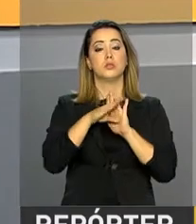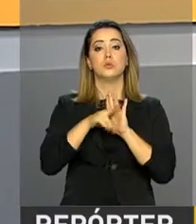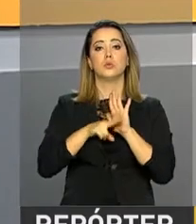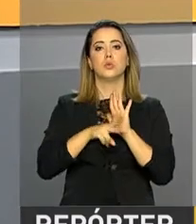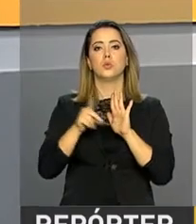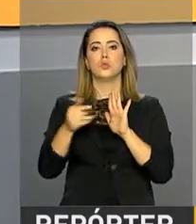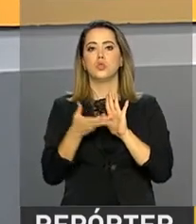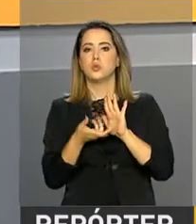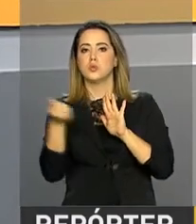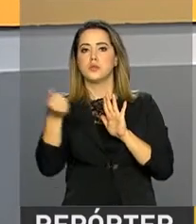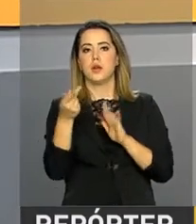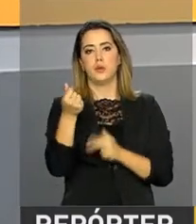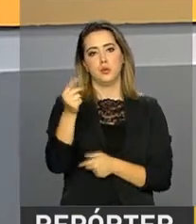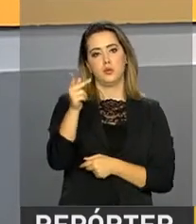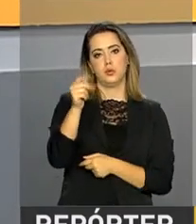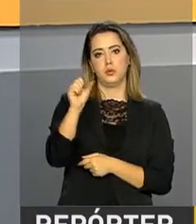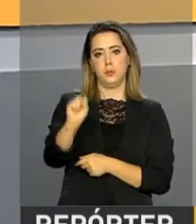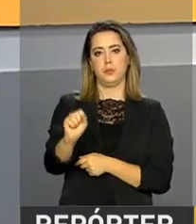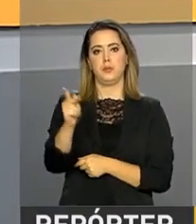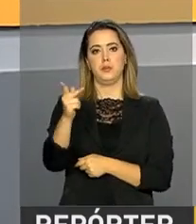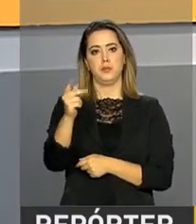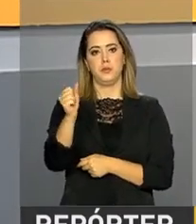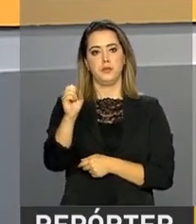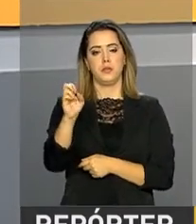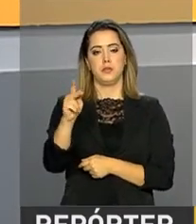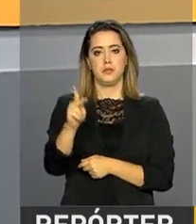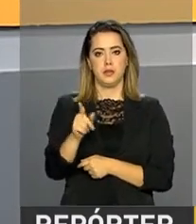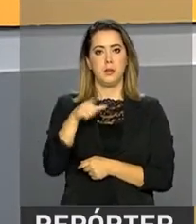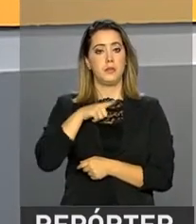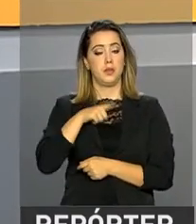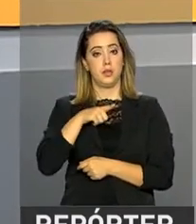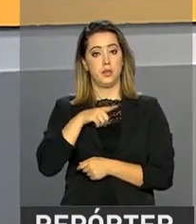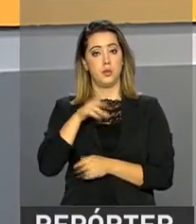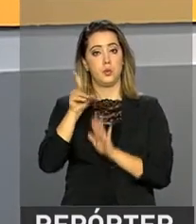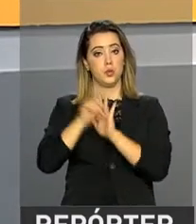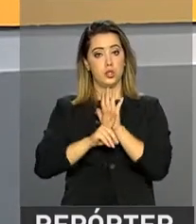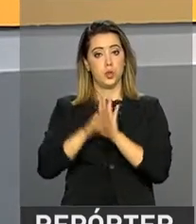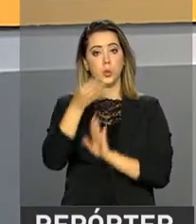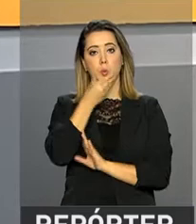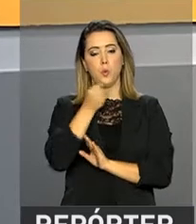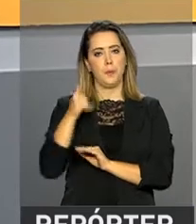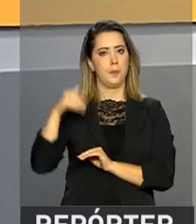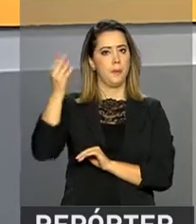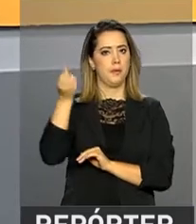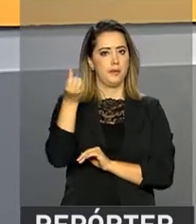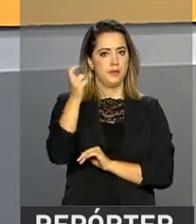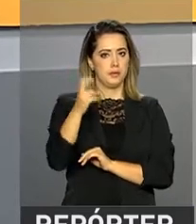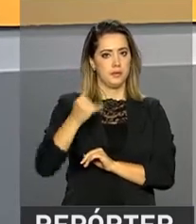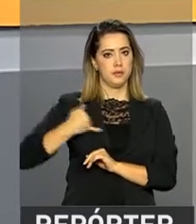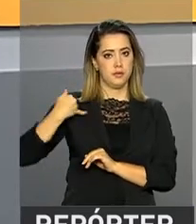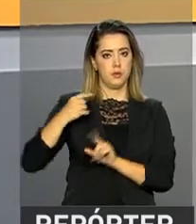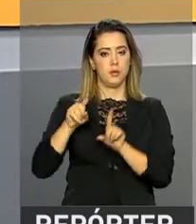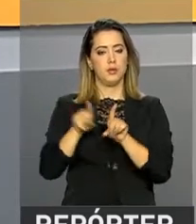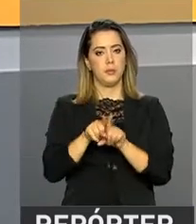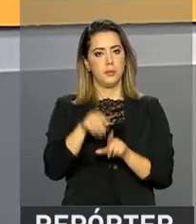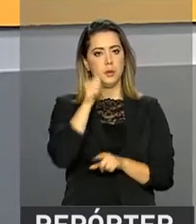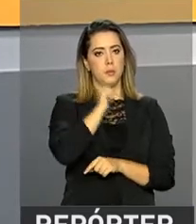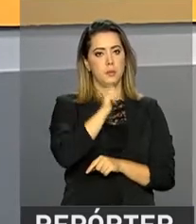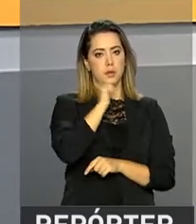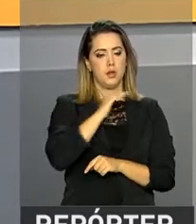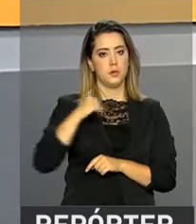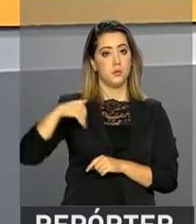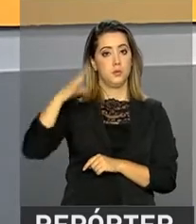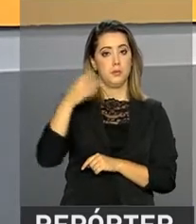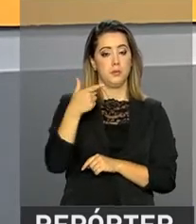calendário de saque do PIS/PASEP. Terão direito homens a partir de 65 anos e mulheres a partir dos